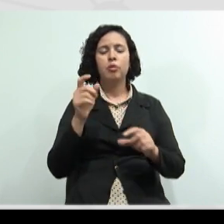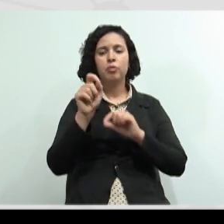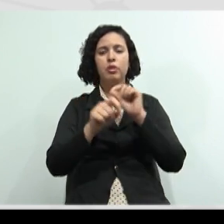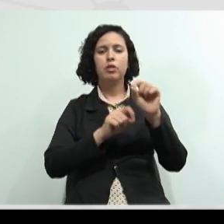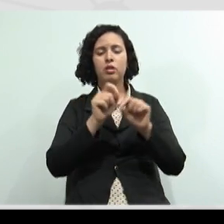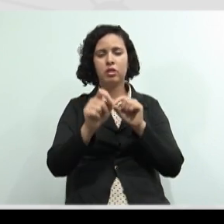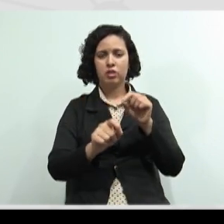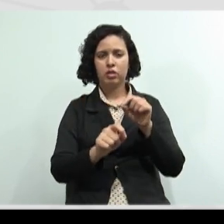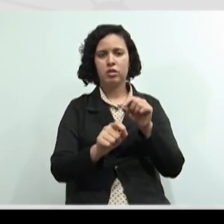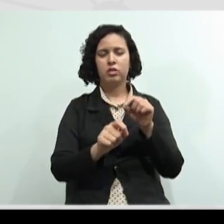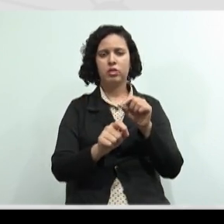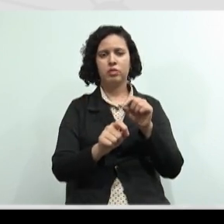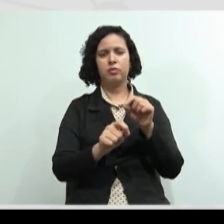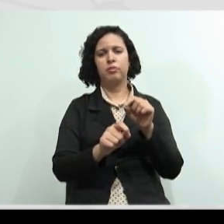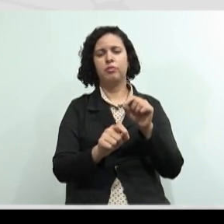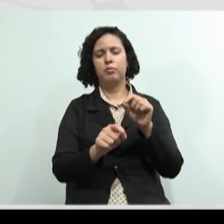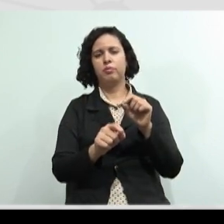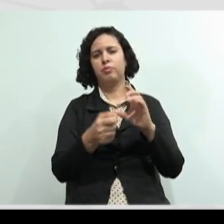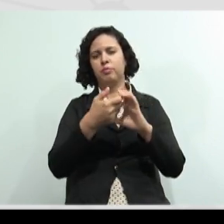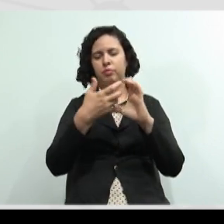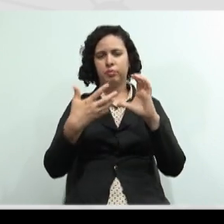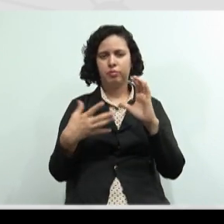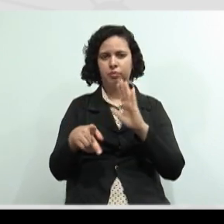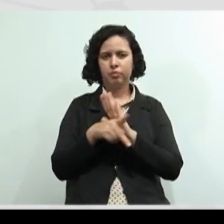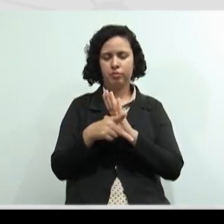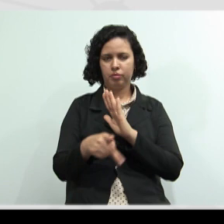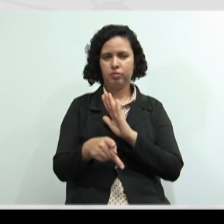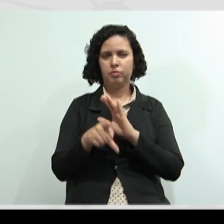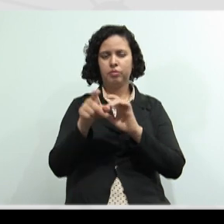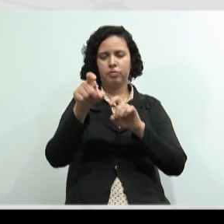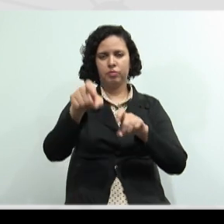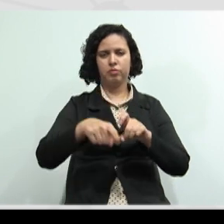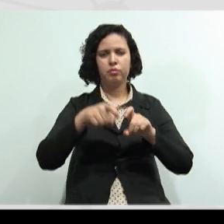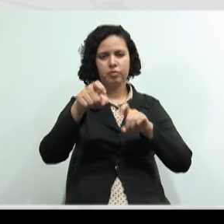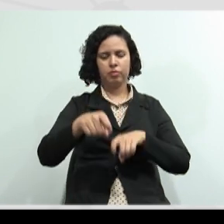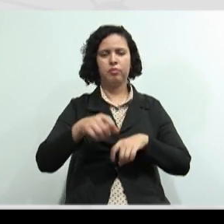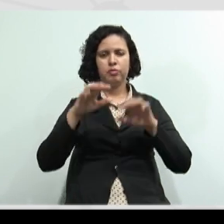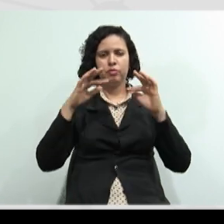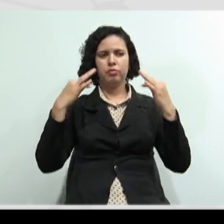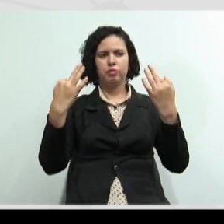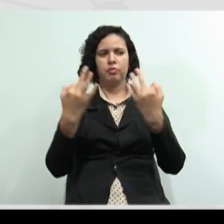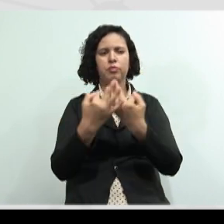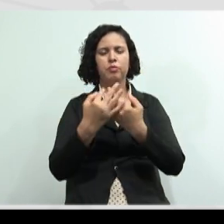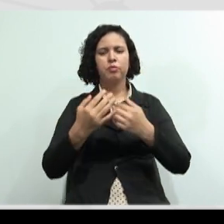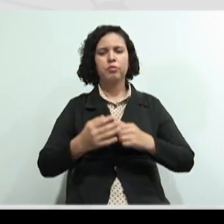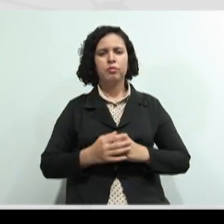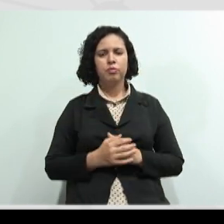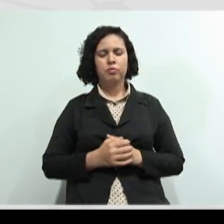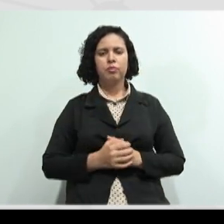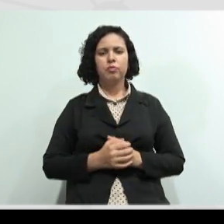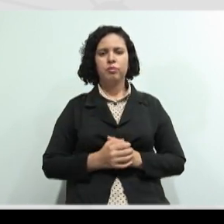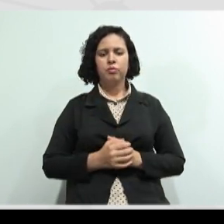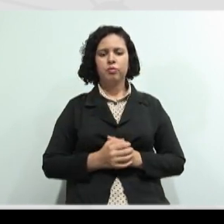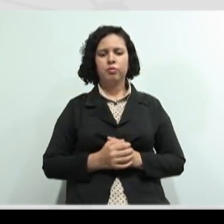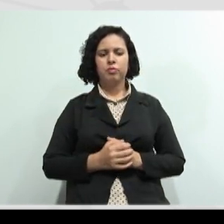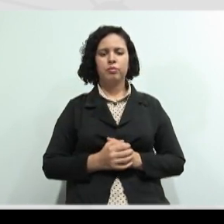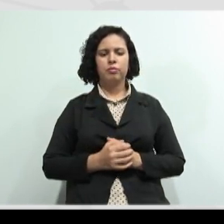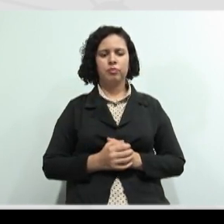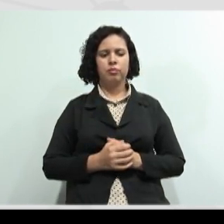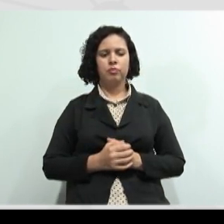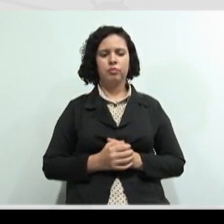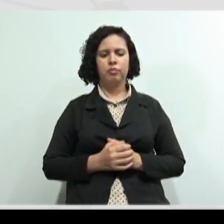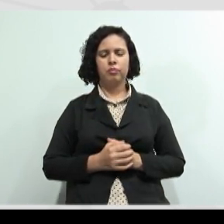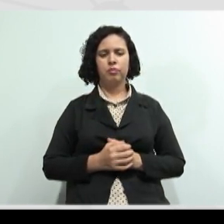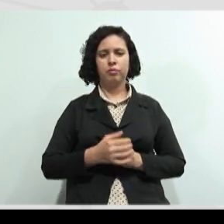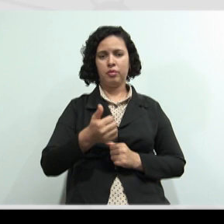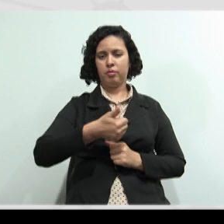familiar e o empreendedor rural familiar. E aí esses parâmetros incluem os seguintes critérios.